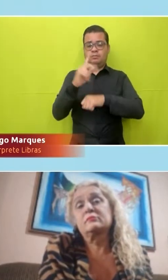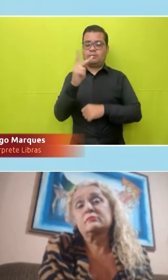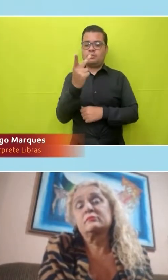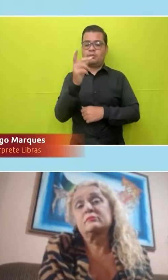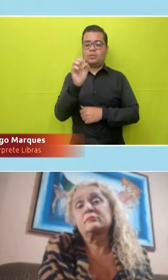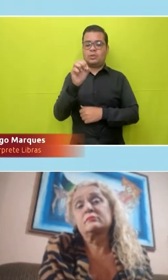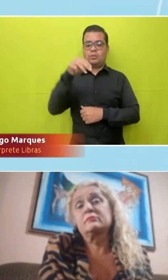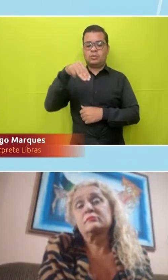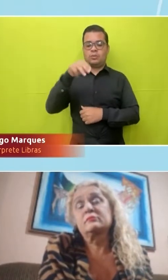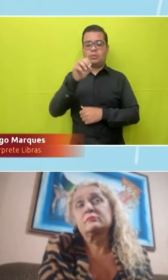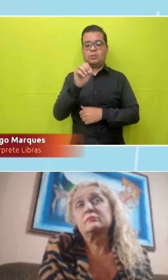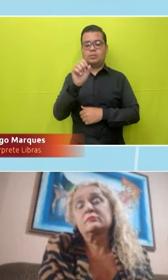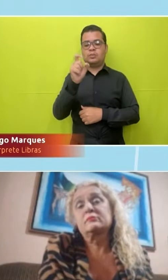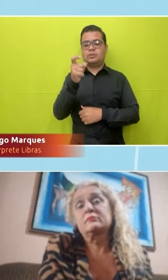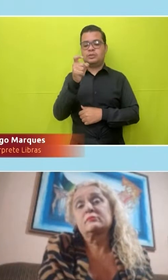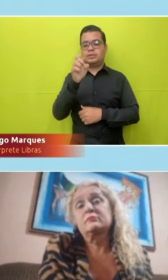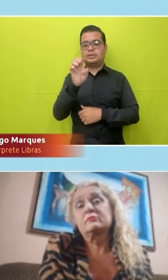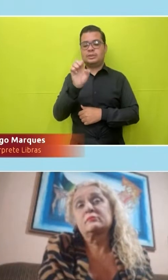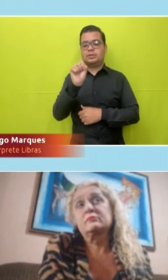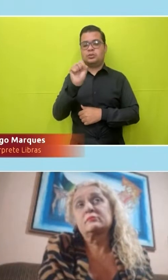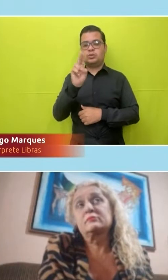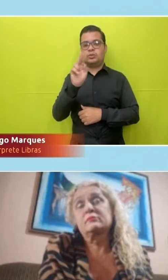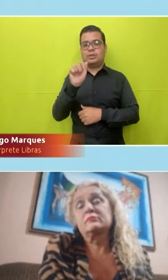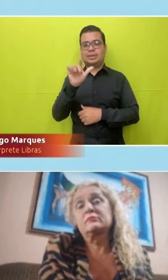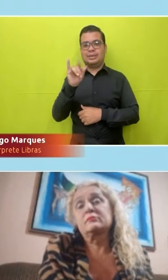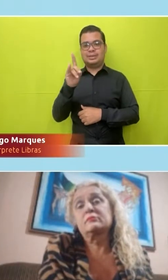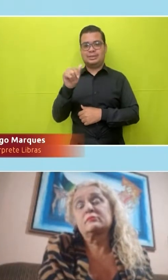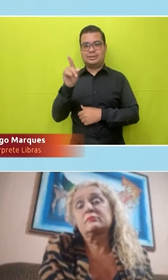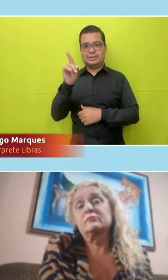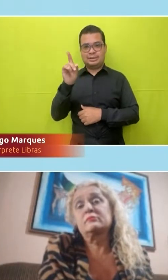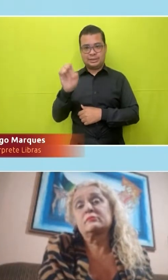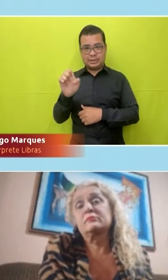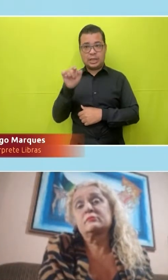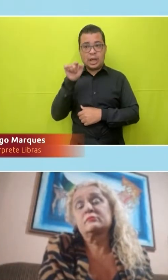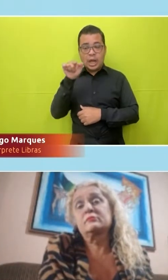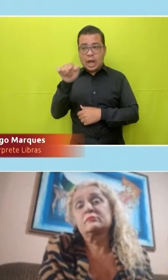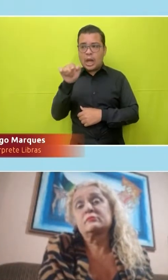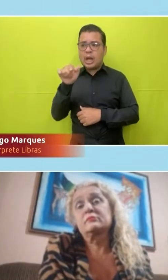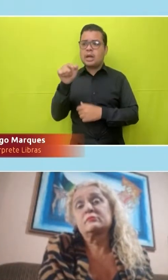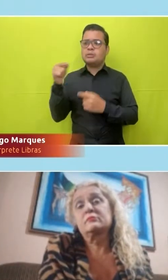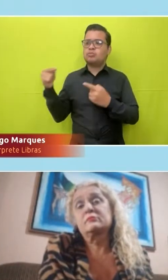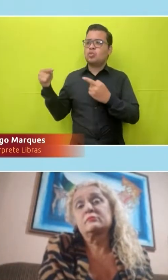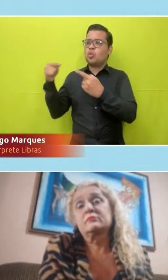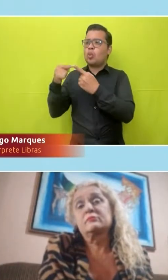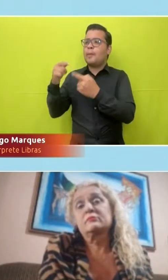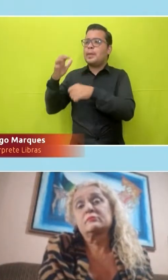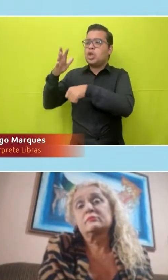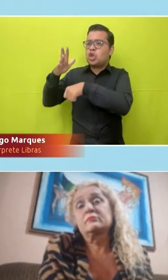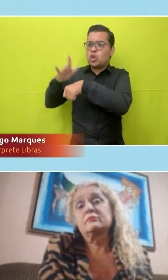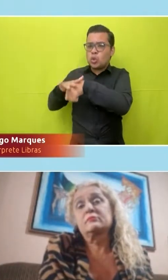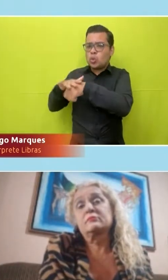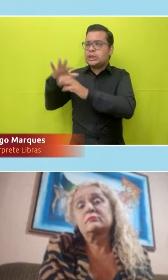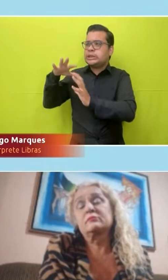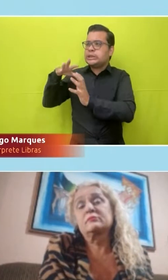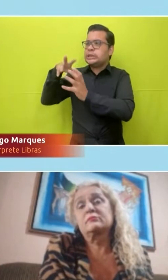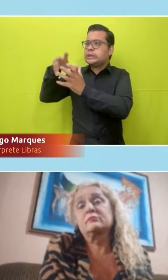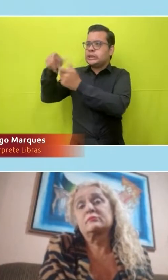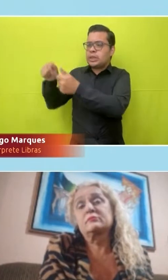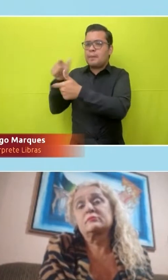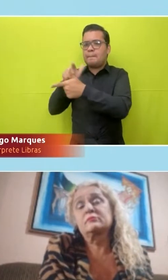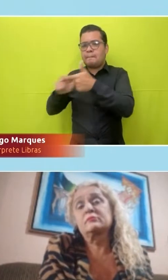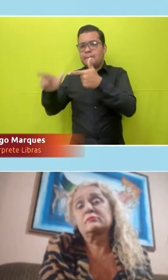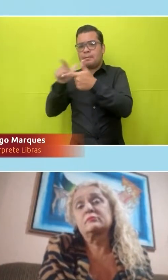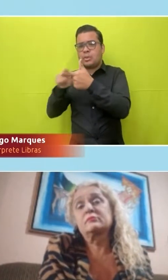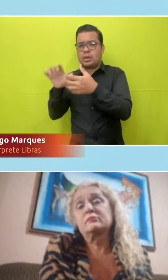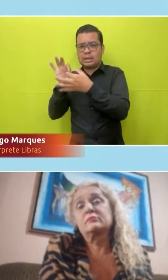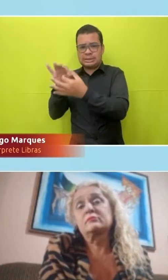é o termo correto a ser usado, foi excluída da classificação internacional de doenças e problemas relacionados com